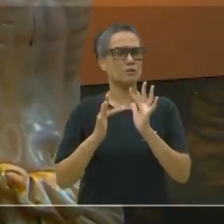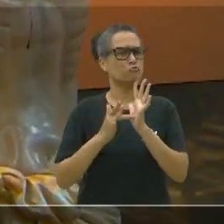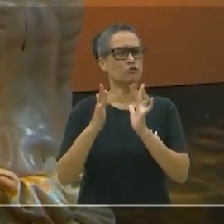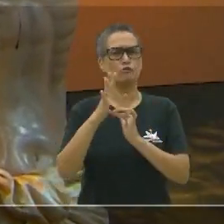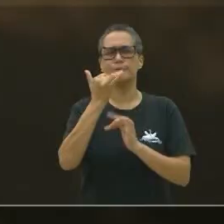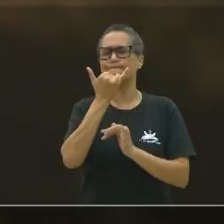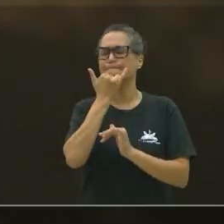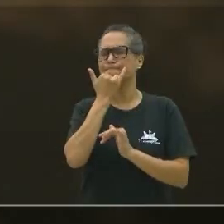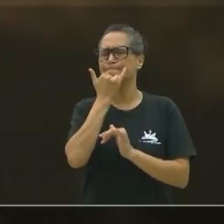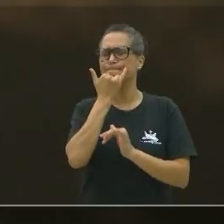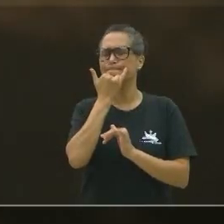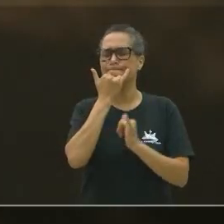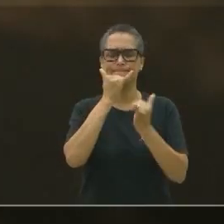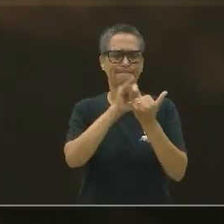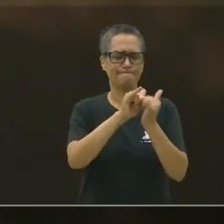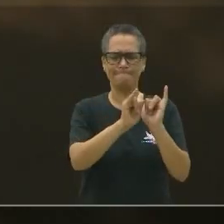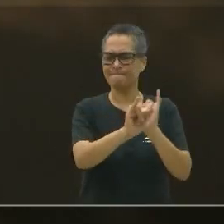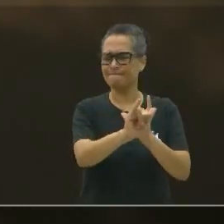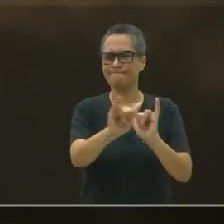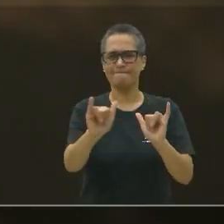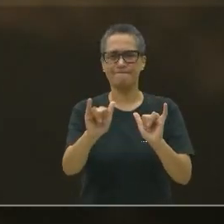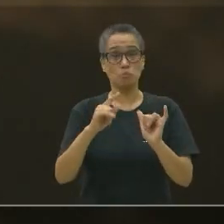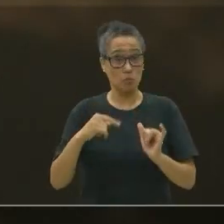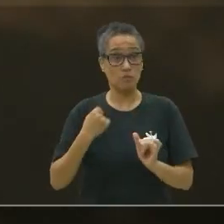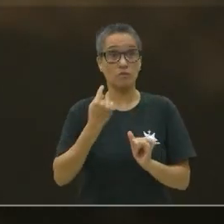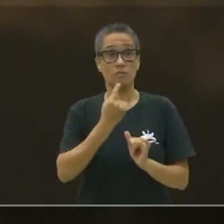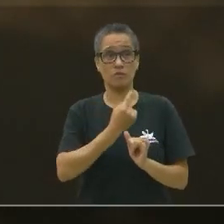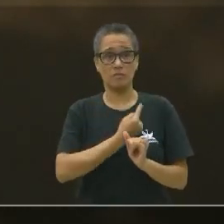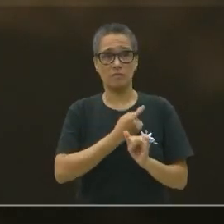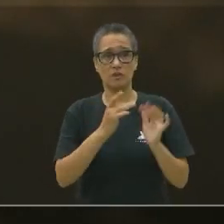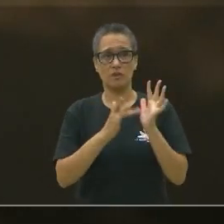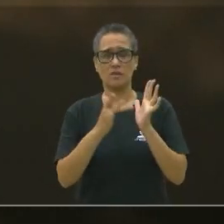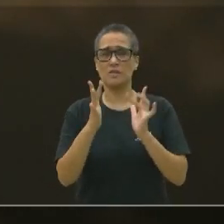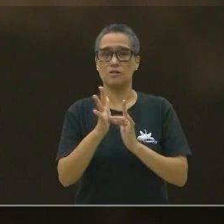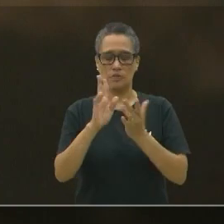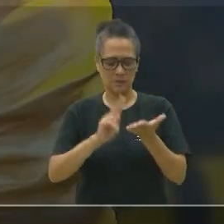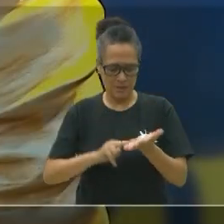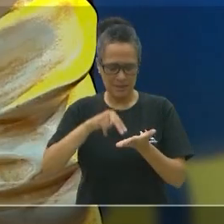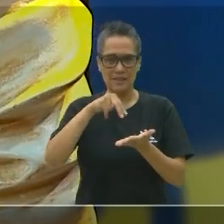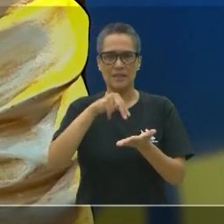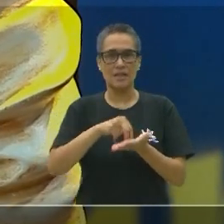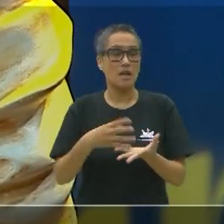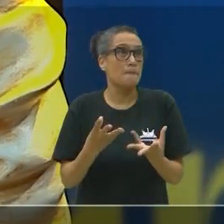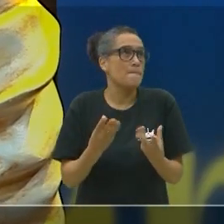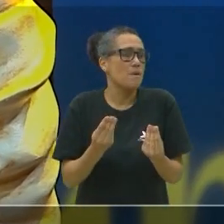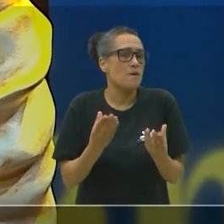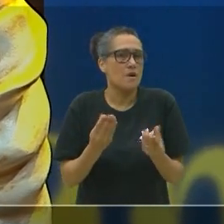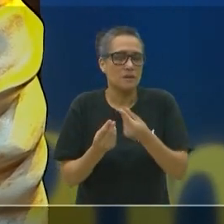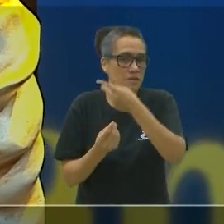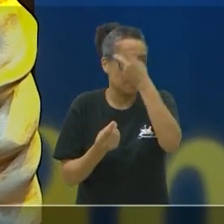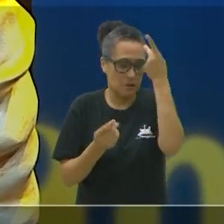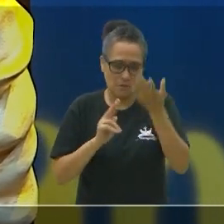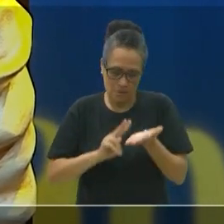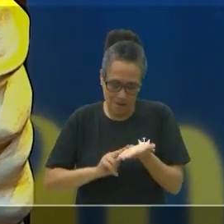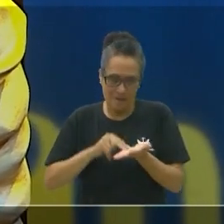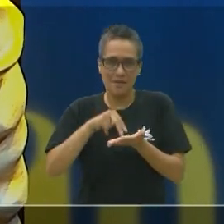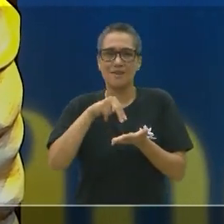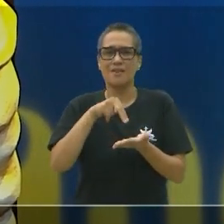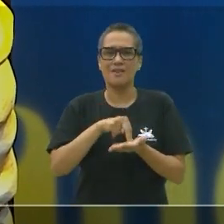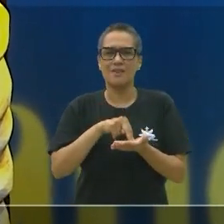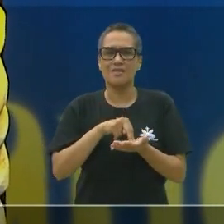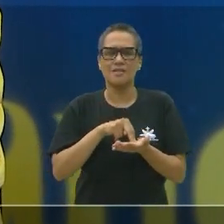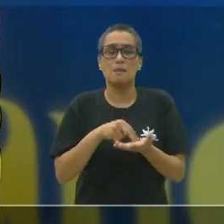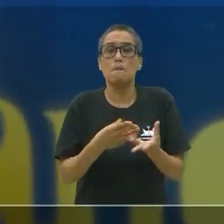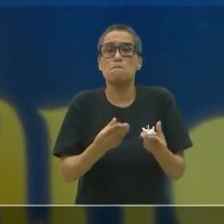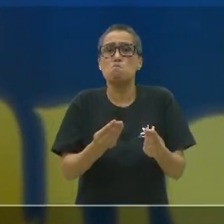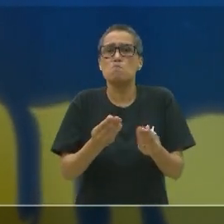perdoa. E o Senhor está levantando a muitos nessa hora. Porque muitos não sabiam